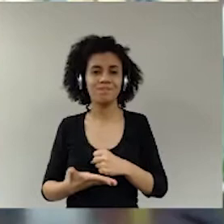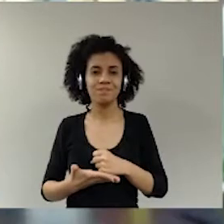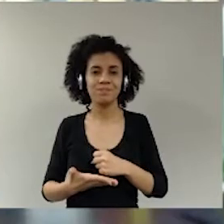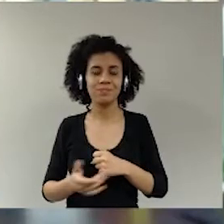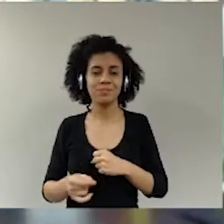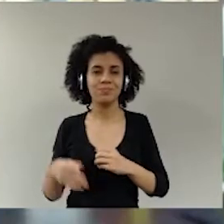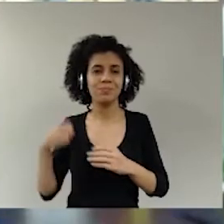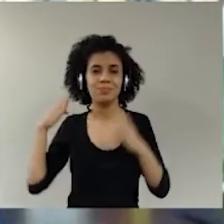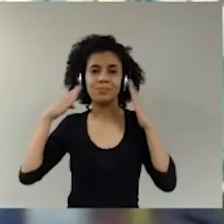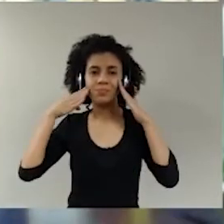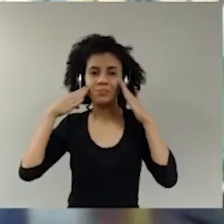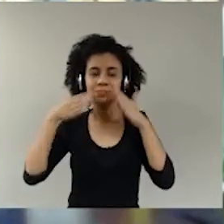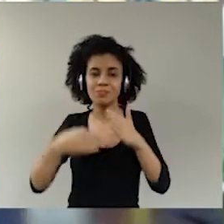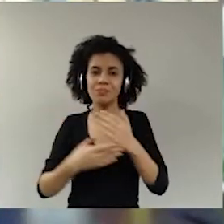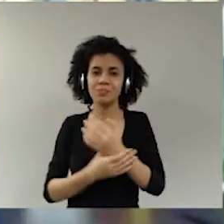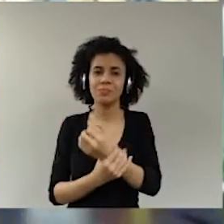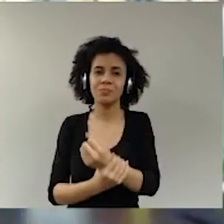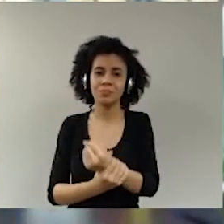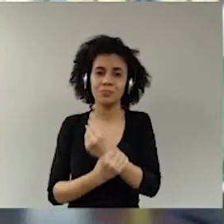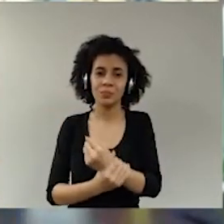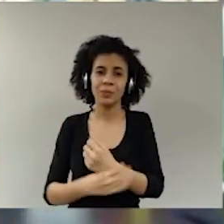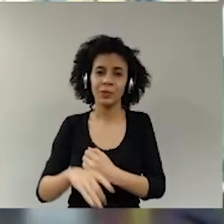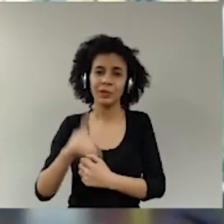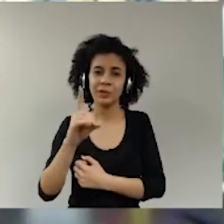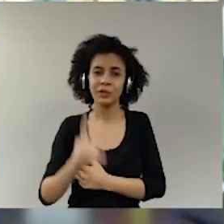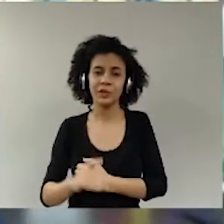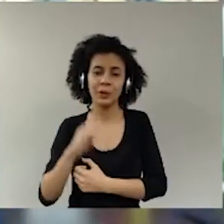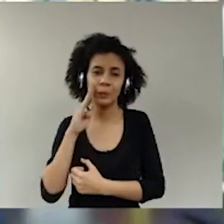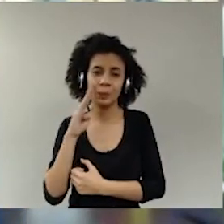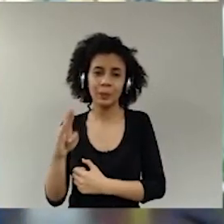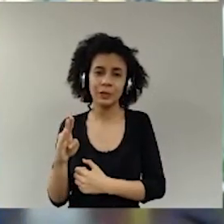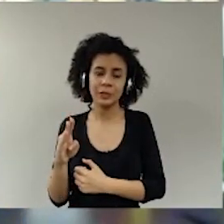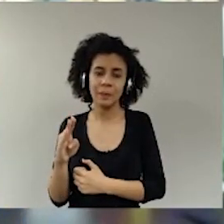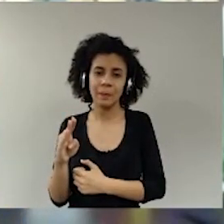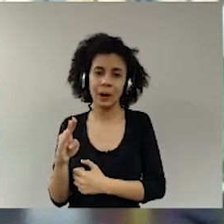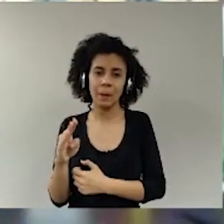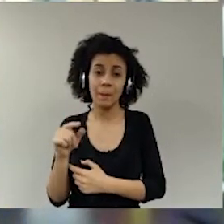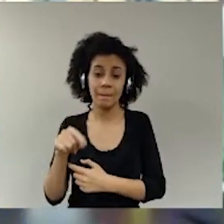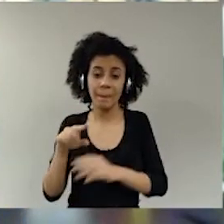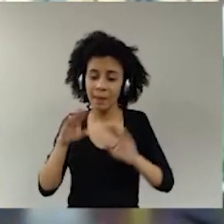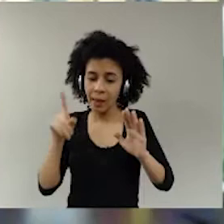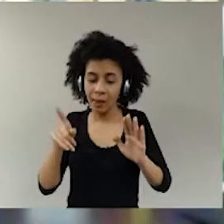intransigente das garantias e direitos fundamentais,